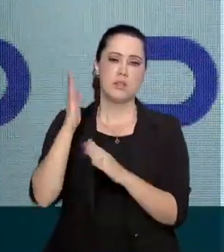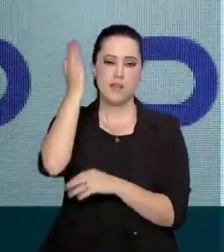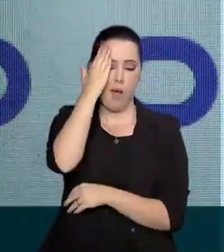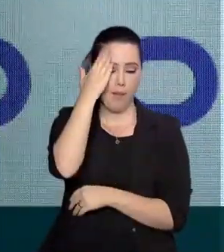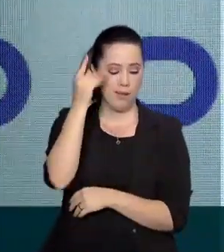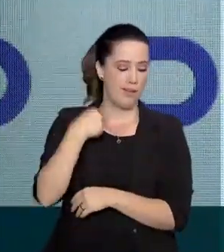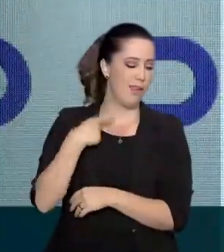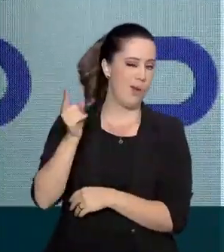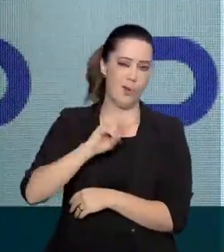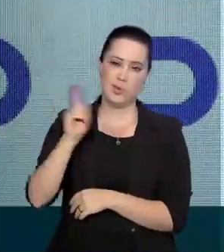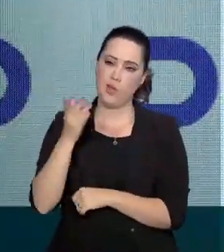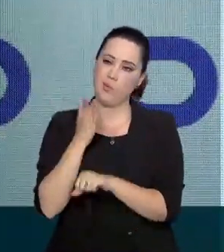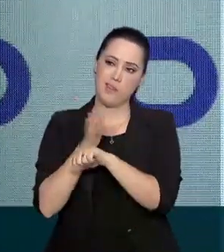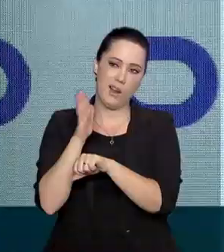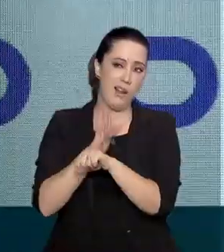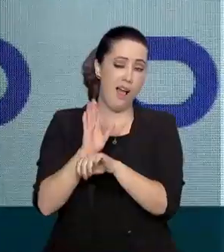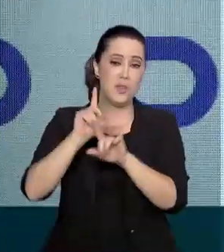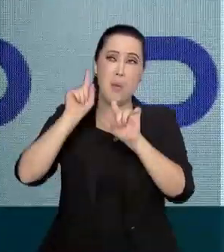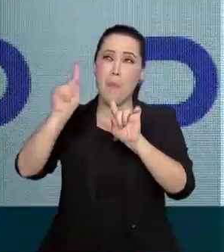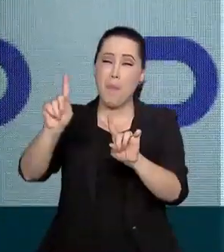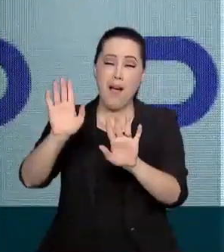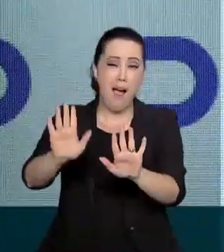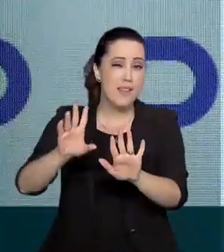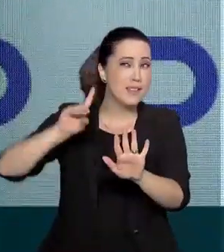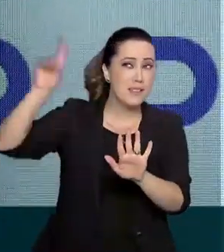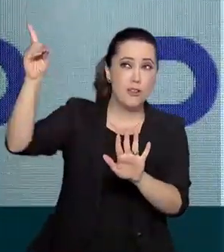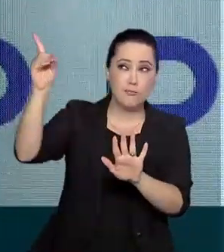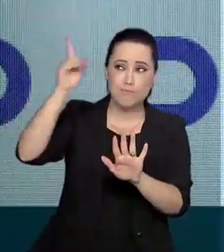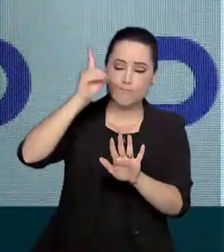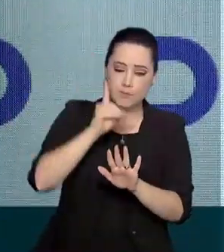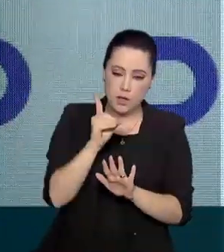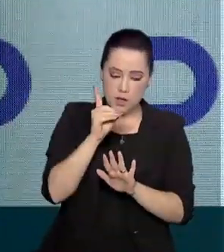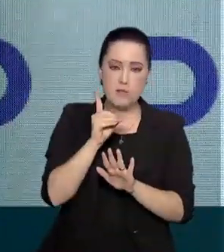não estava capacitado, mas que Ele está me capacitando,